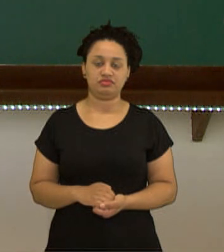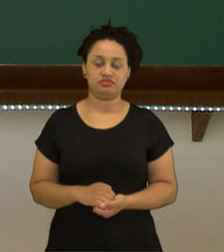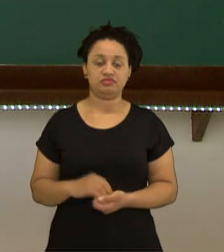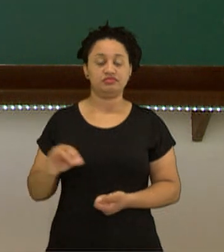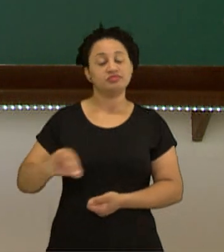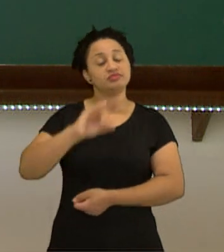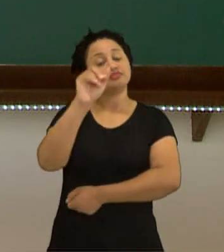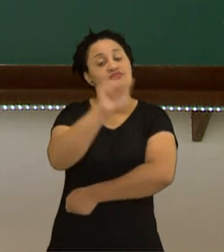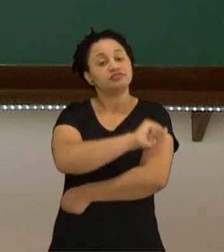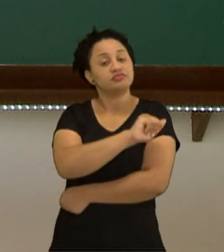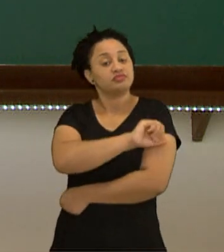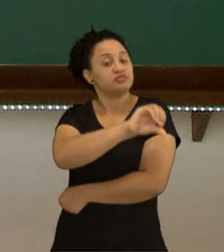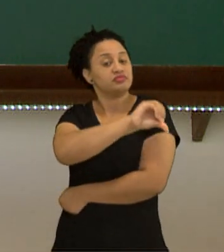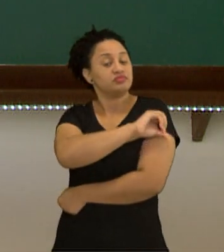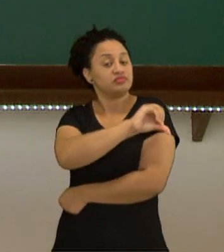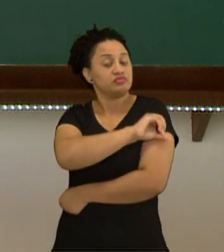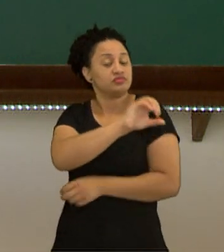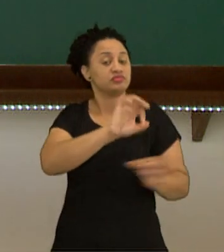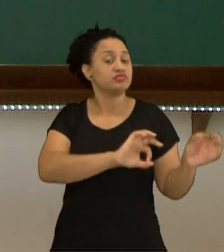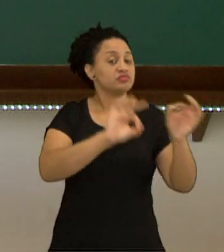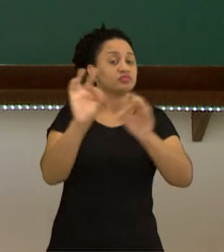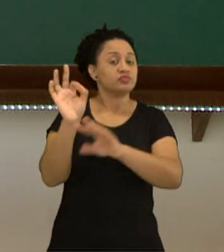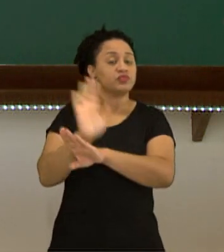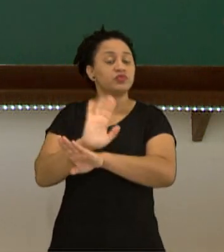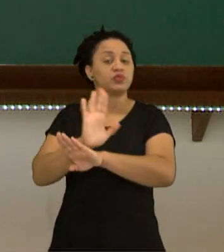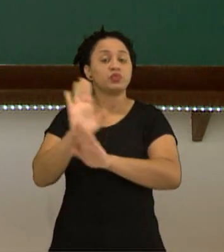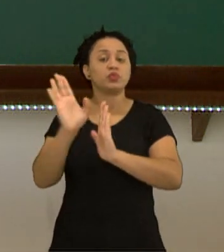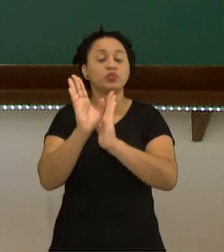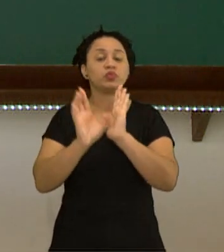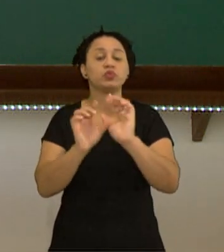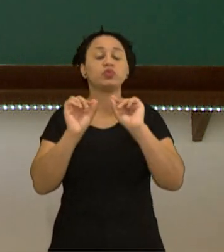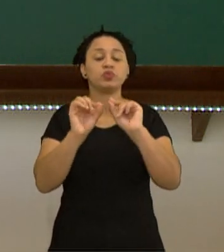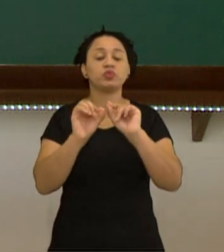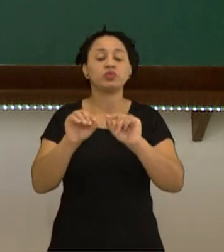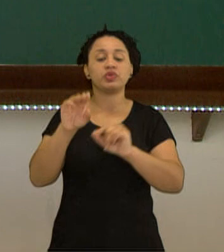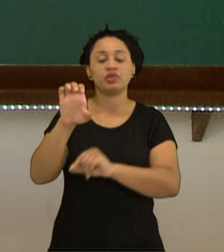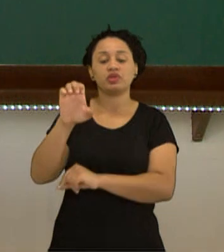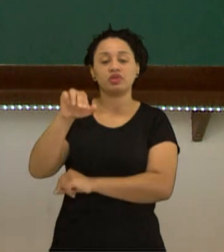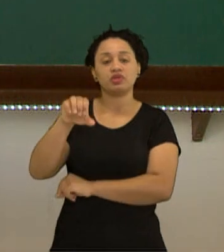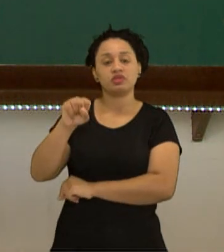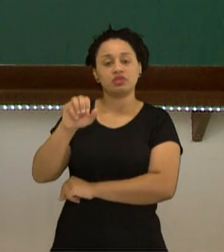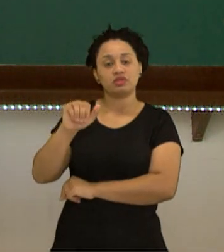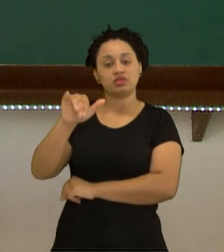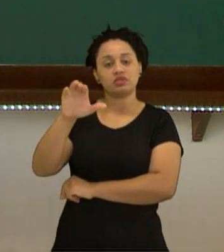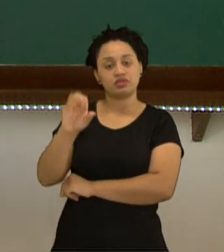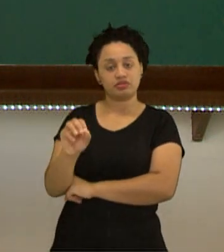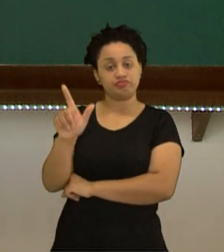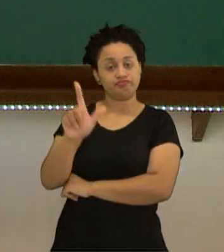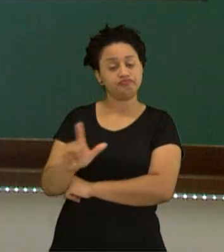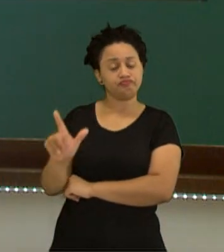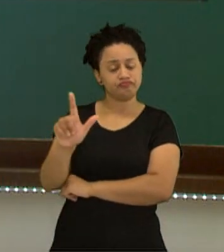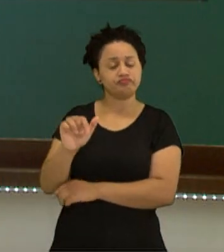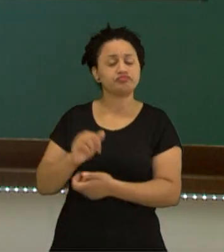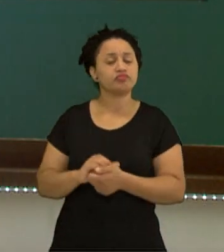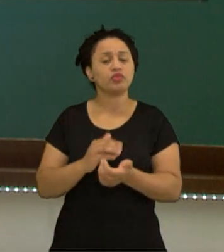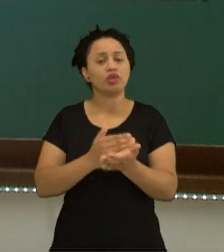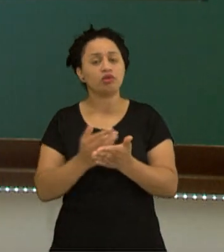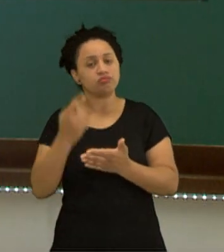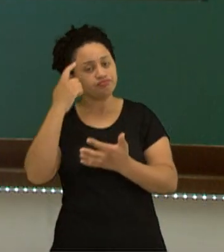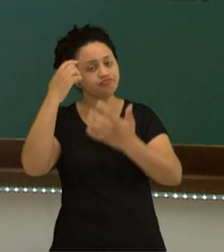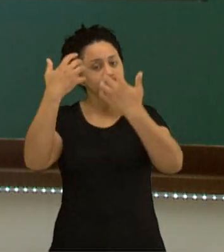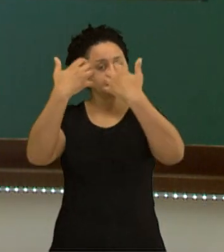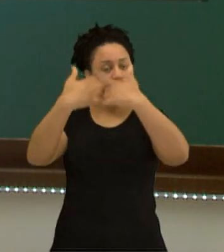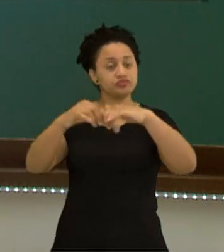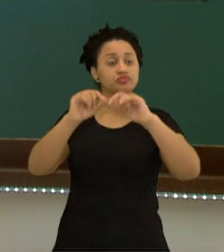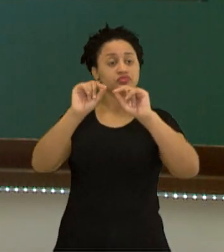Olá, estudantes do nono ano. Neste vídeo vamos falar sobre ensaio literário. E começando com uma